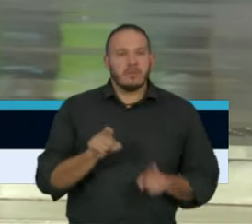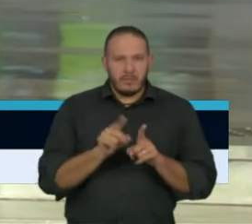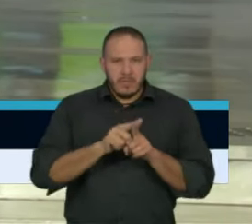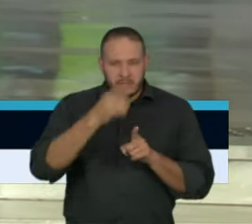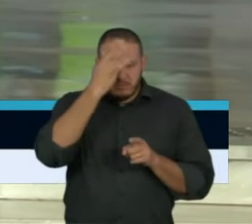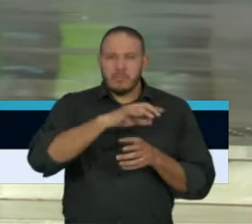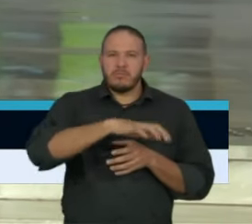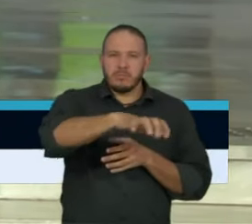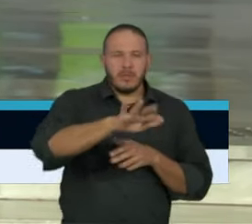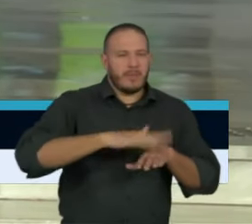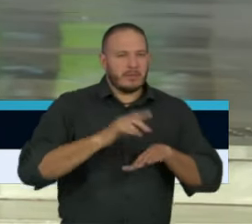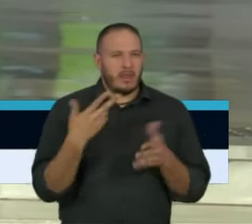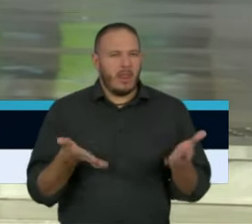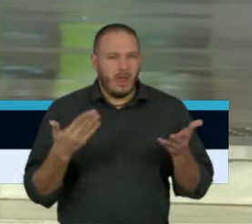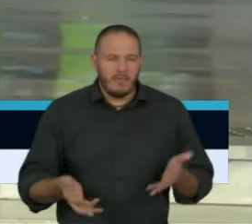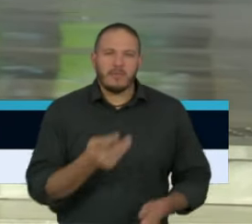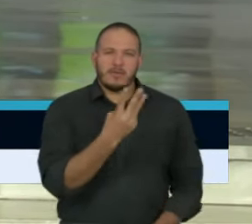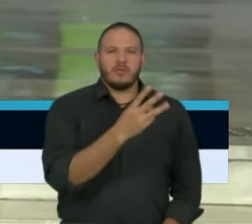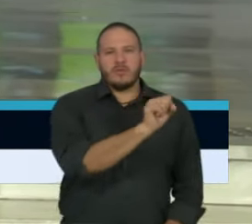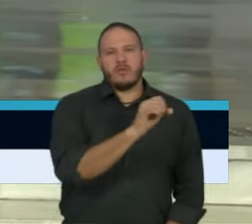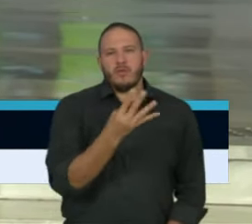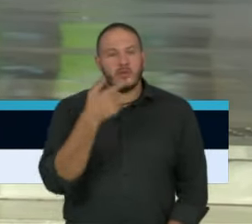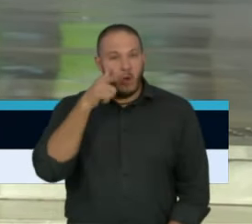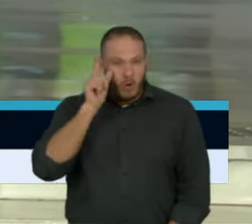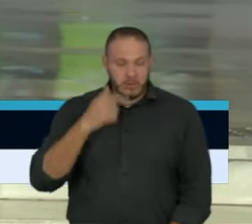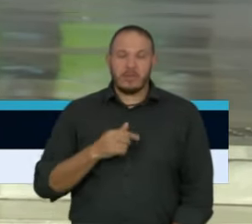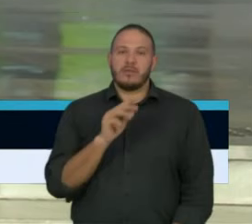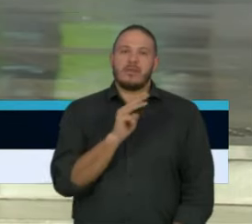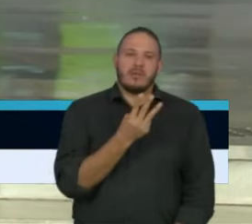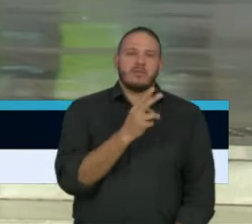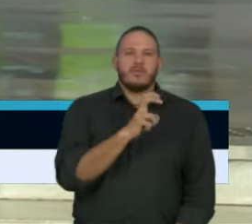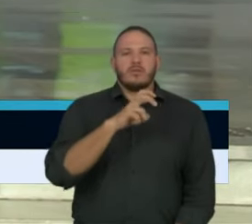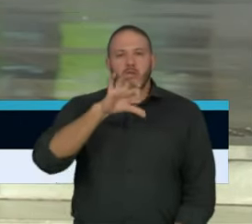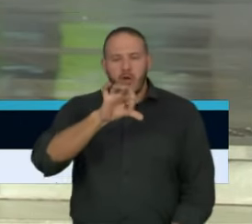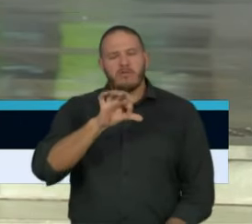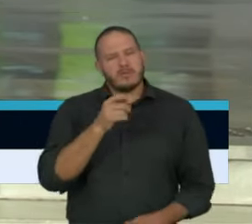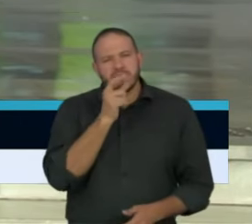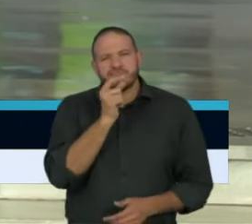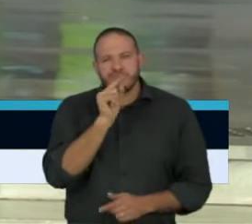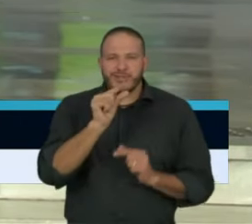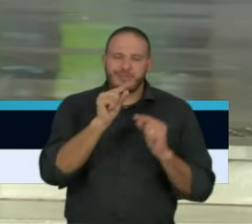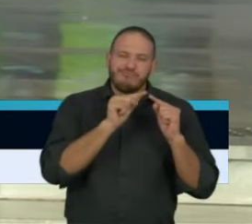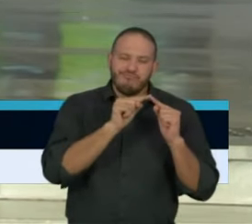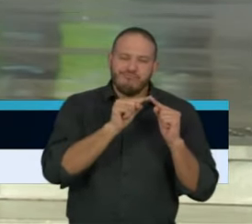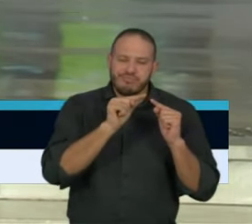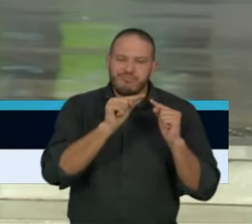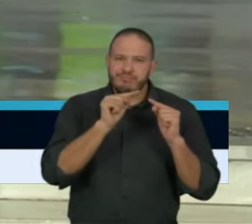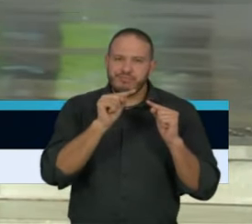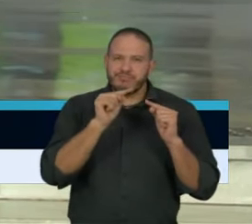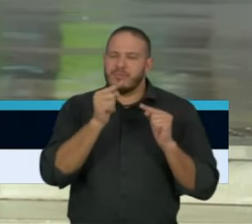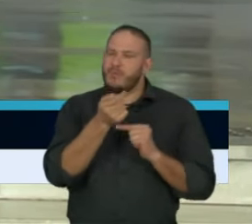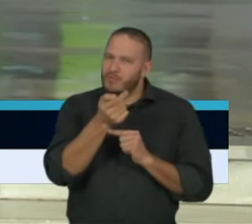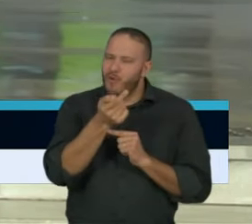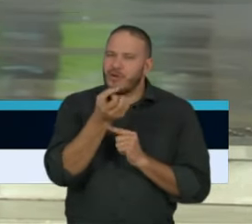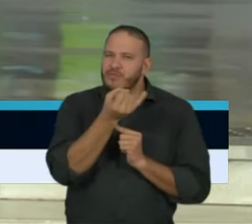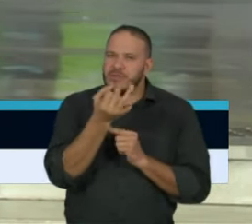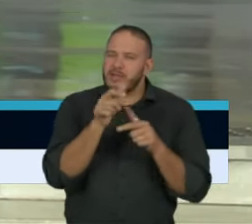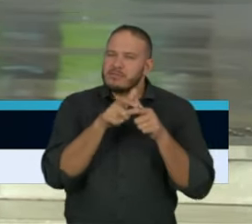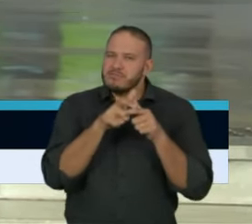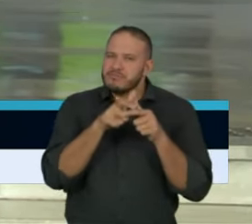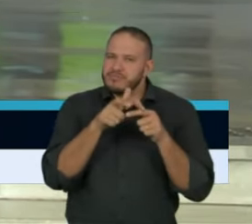enfermaria, 384, ontem 359. Então vem aumentando gradativamente o número de casos